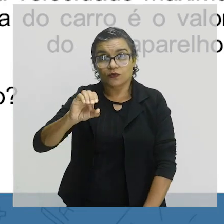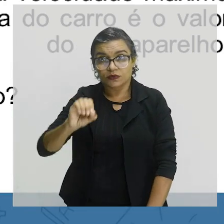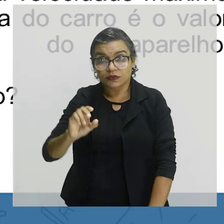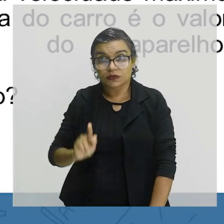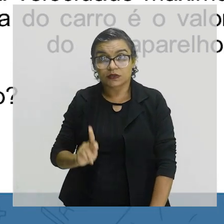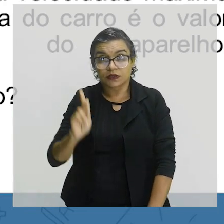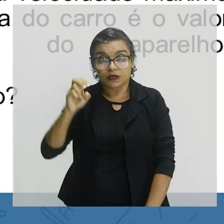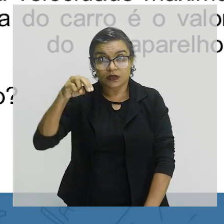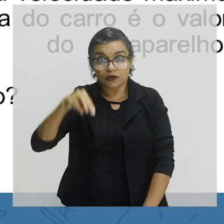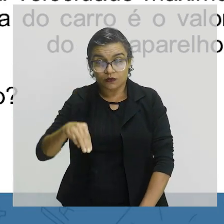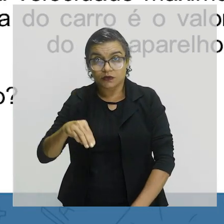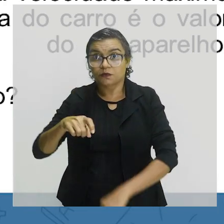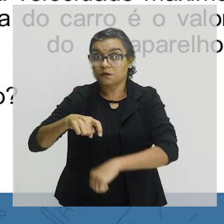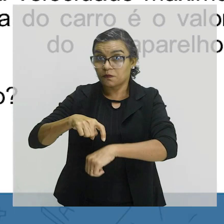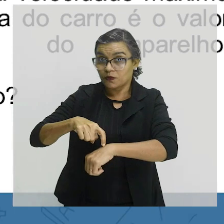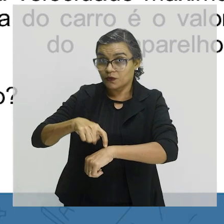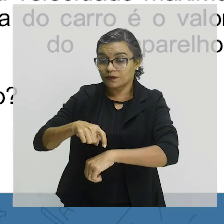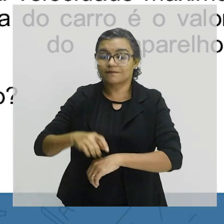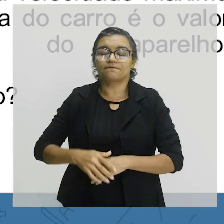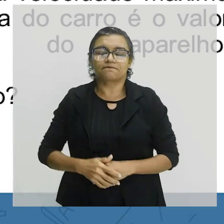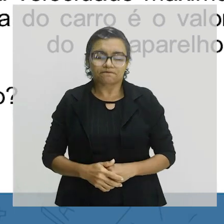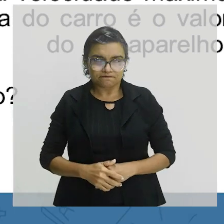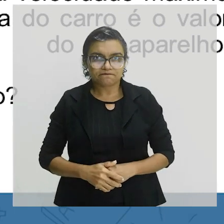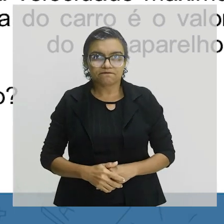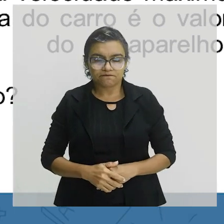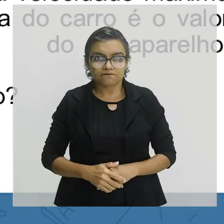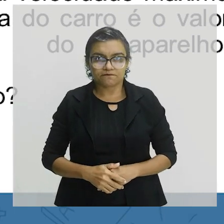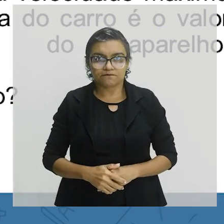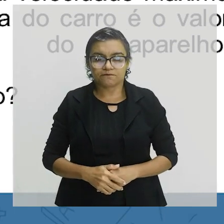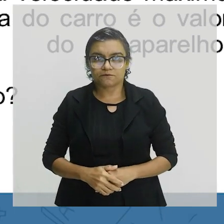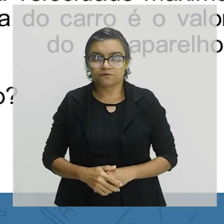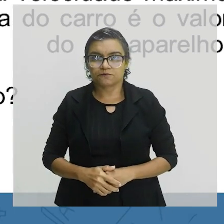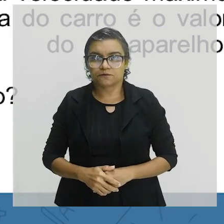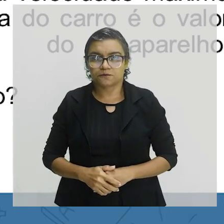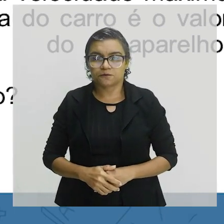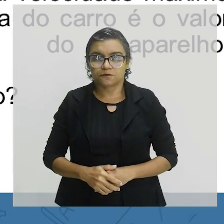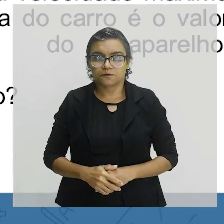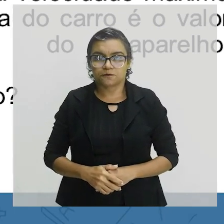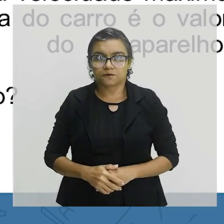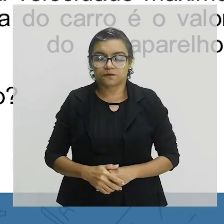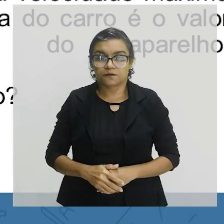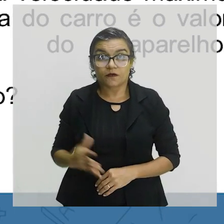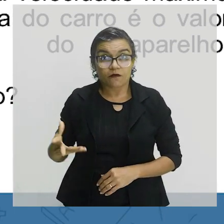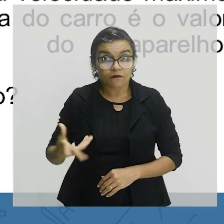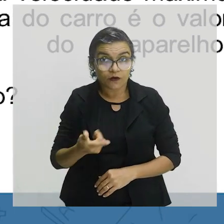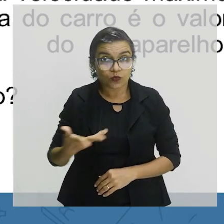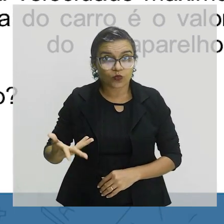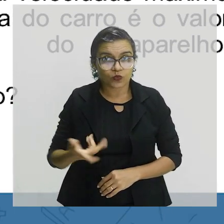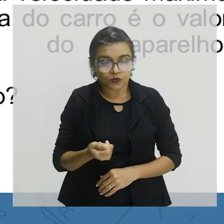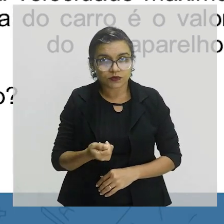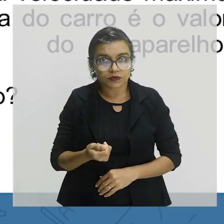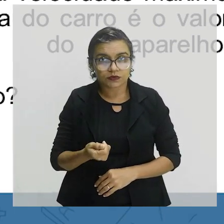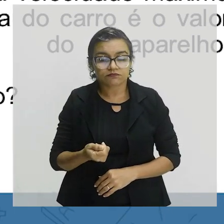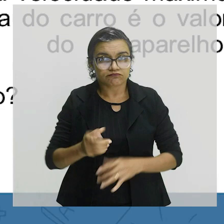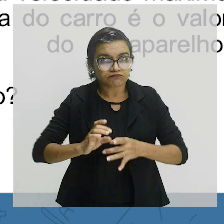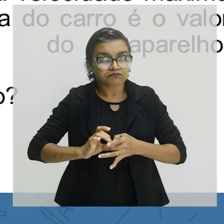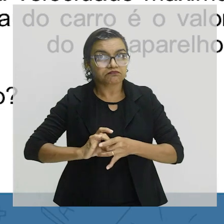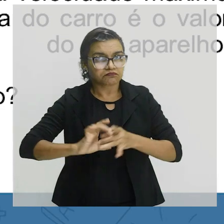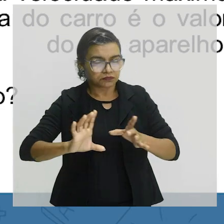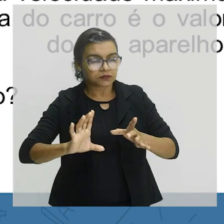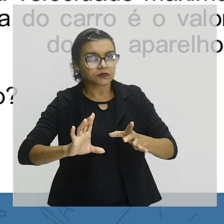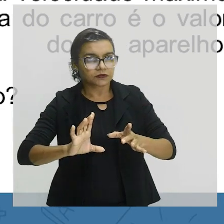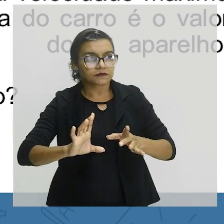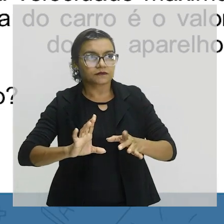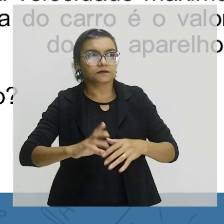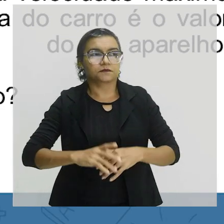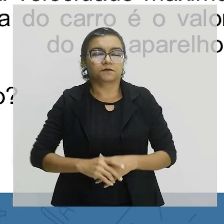bem atenção. Vamos lá. Então, a velocidade permitida aí, né, vamos